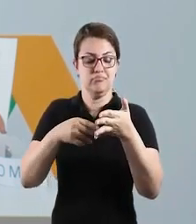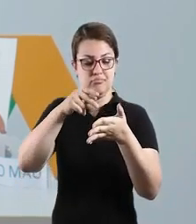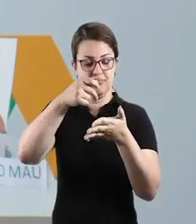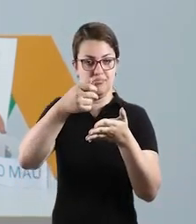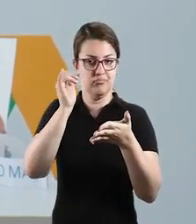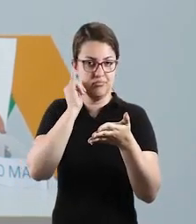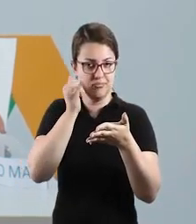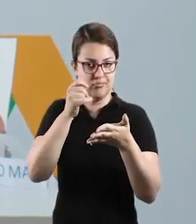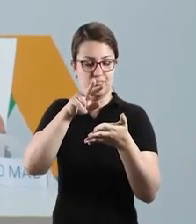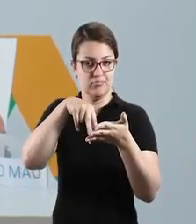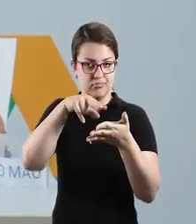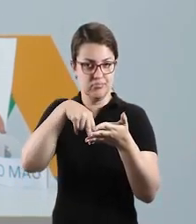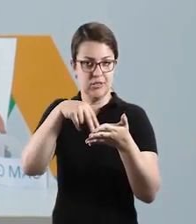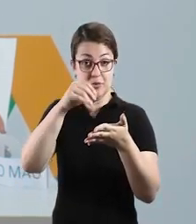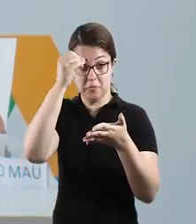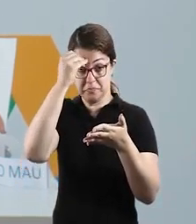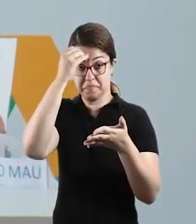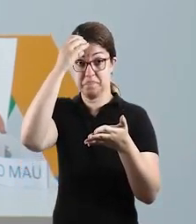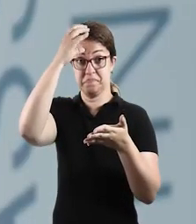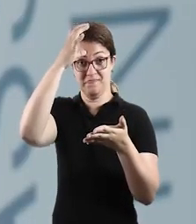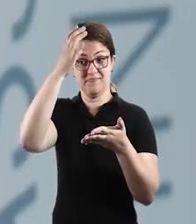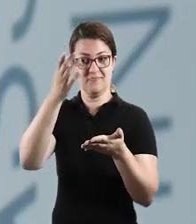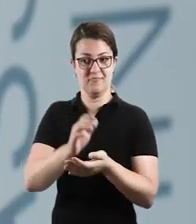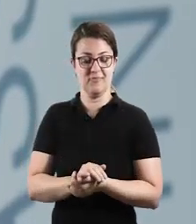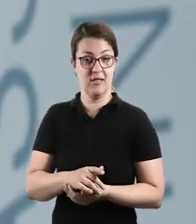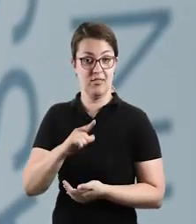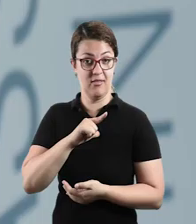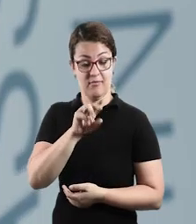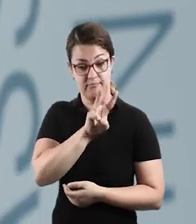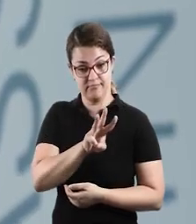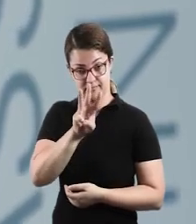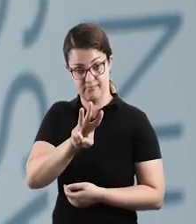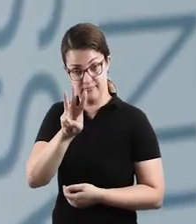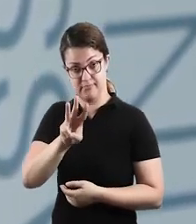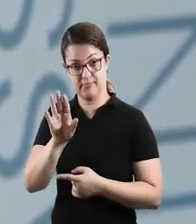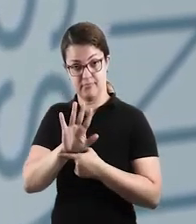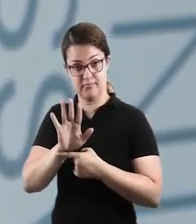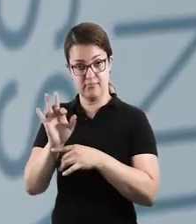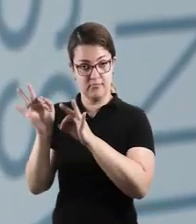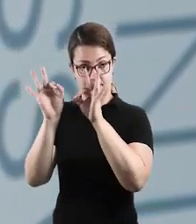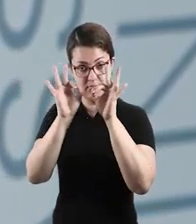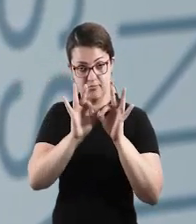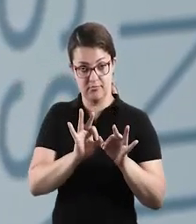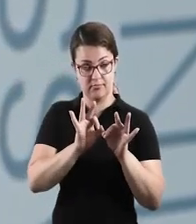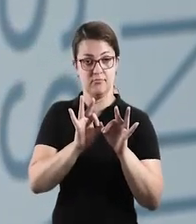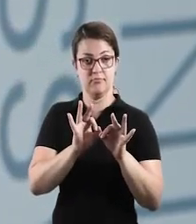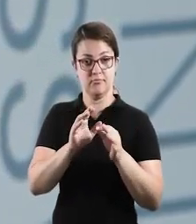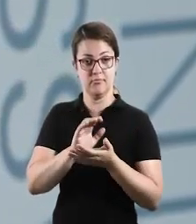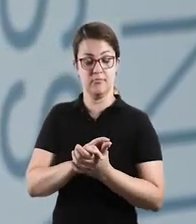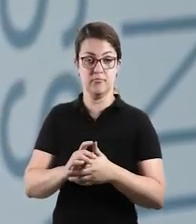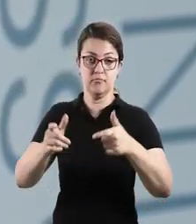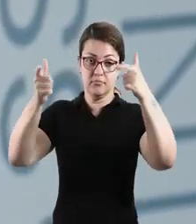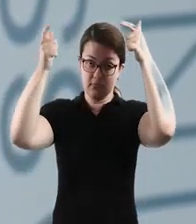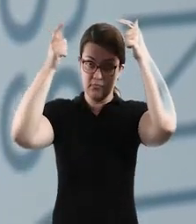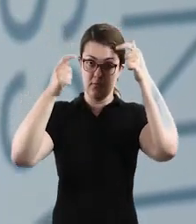Repertório dos contos. Olha só, lá tem o link, vocês vão clicar, é um vídeo, né, da história.